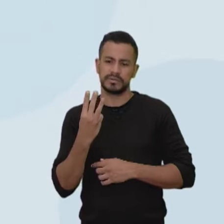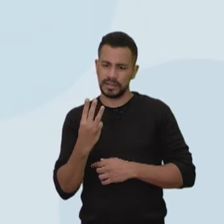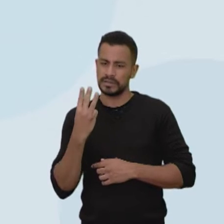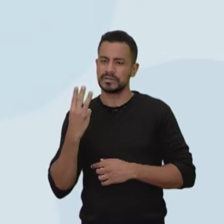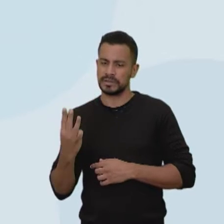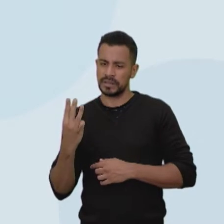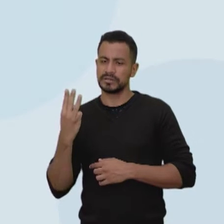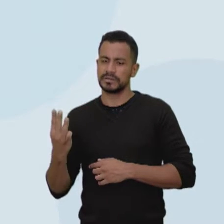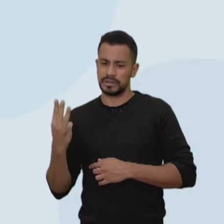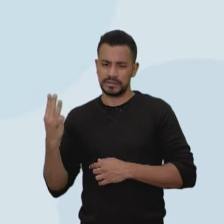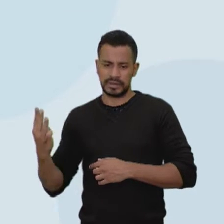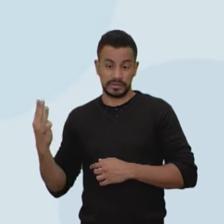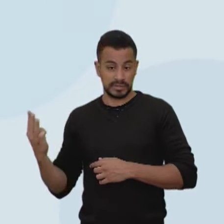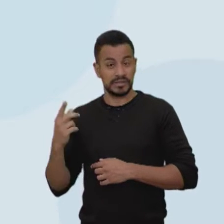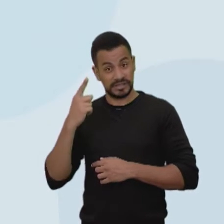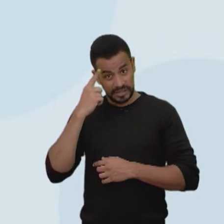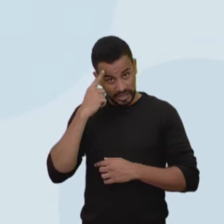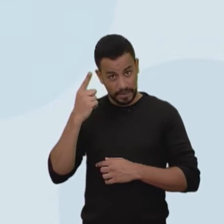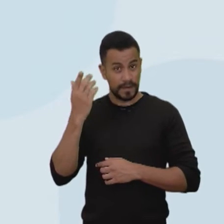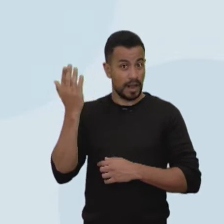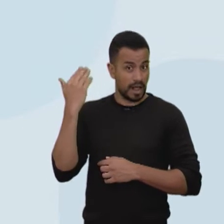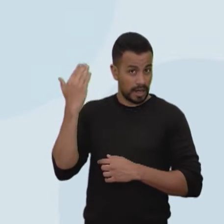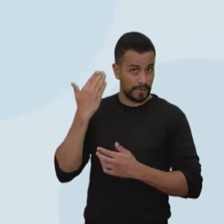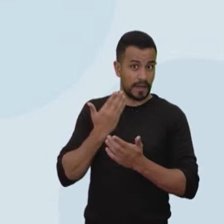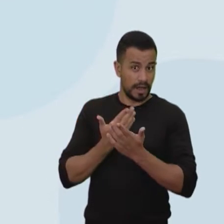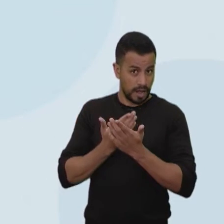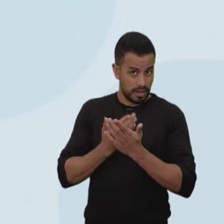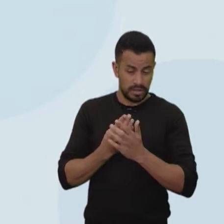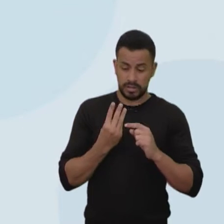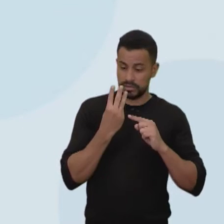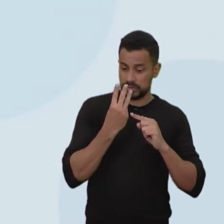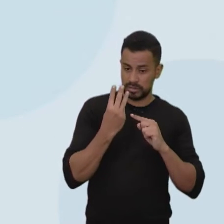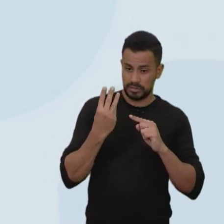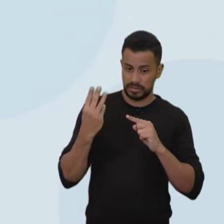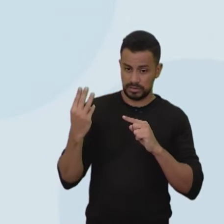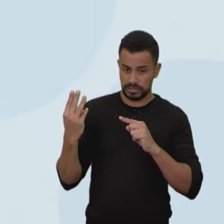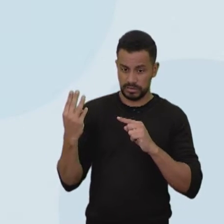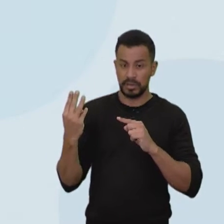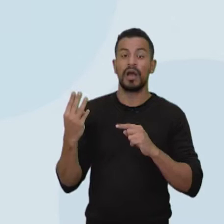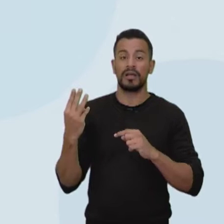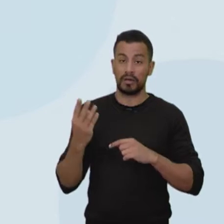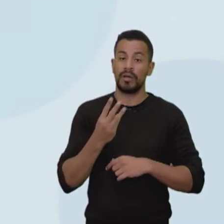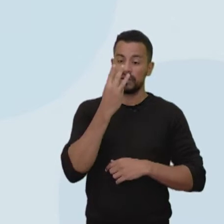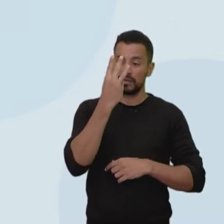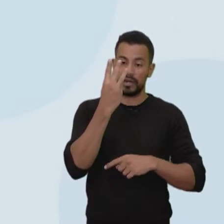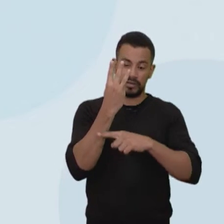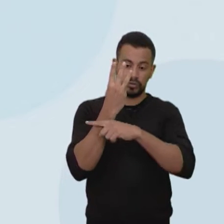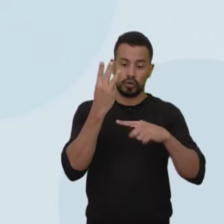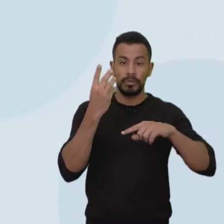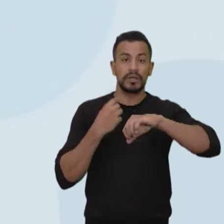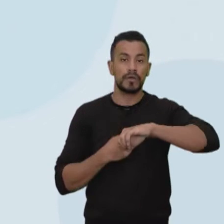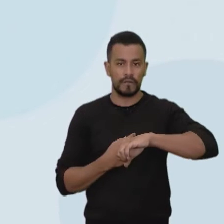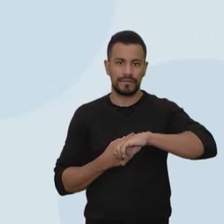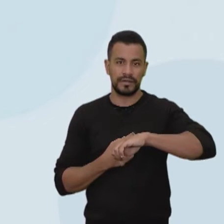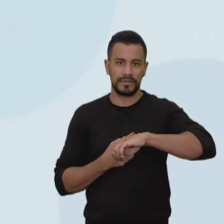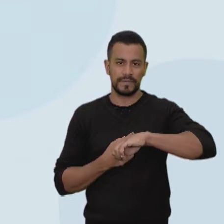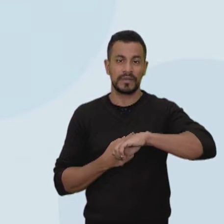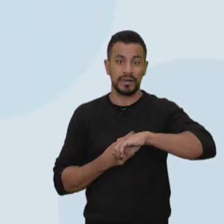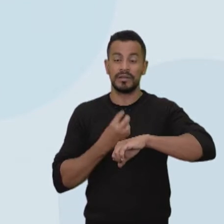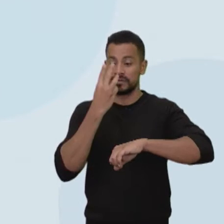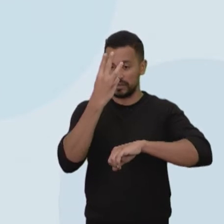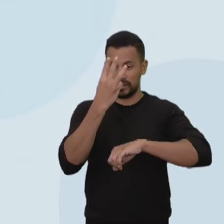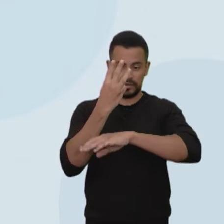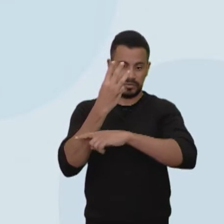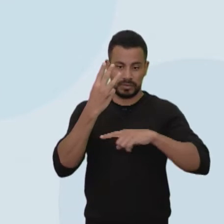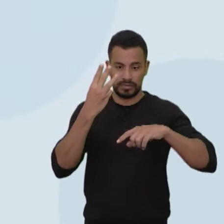0,33333. Se for pensar na aula passada, o número 3 está repetindo, então vem de 3 nonos. 3 que repete e põe um 9 embaixo.